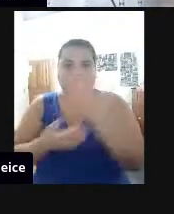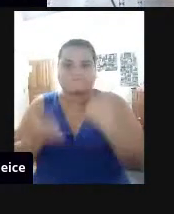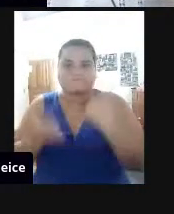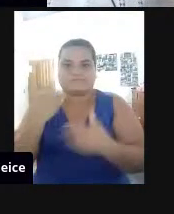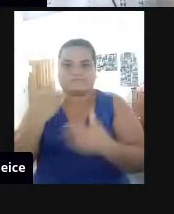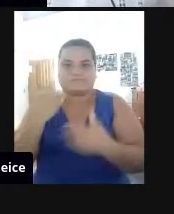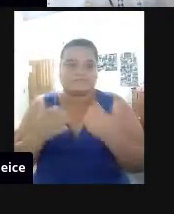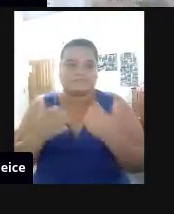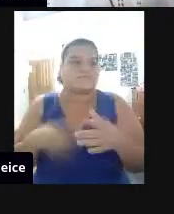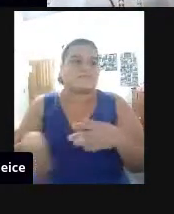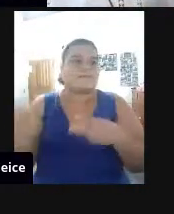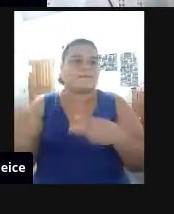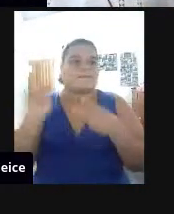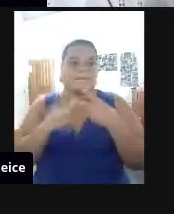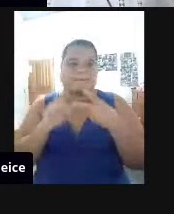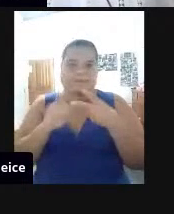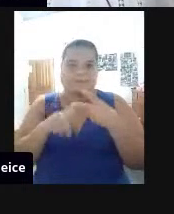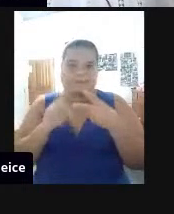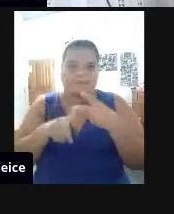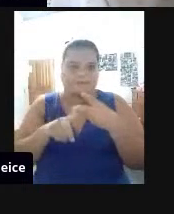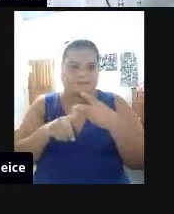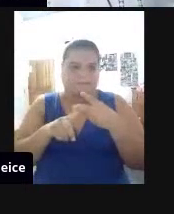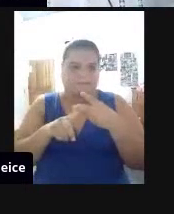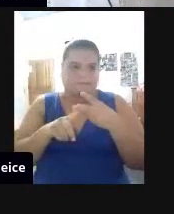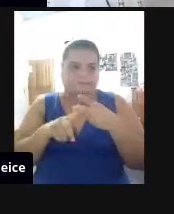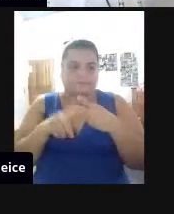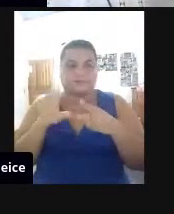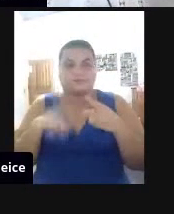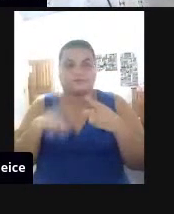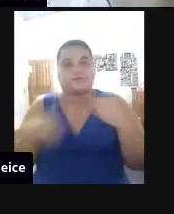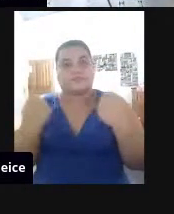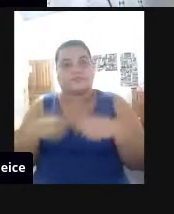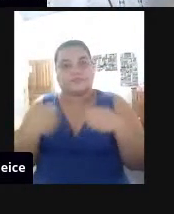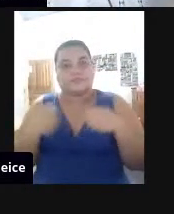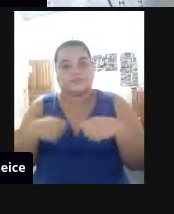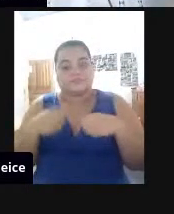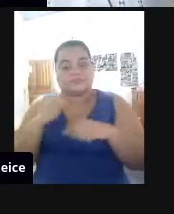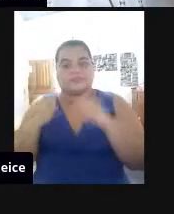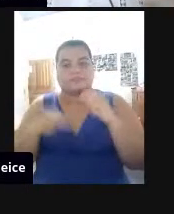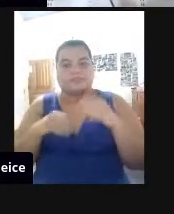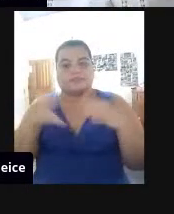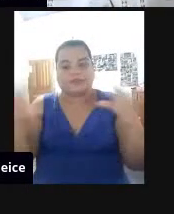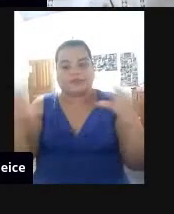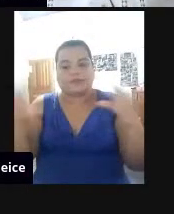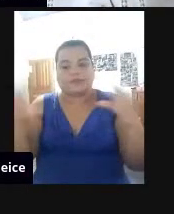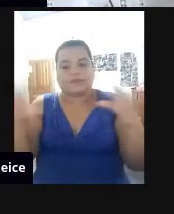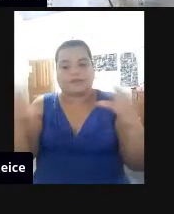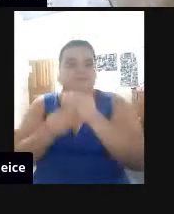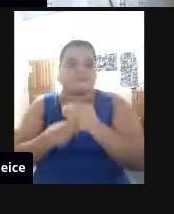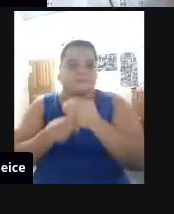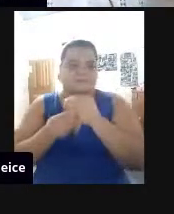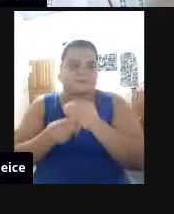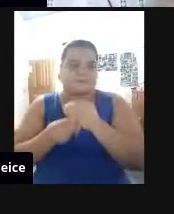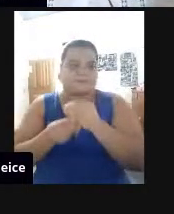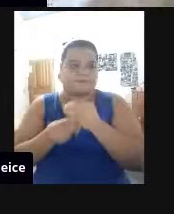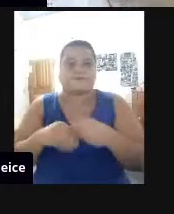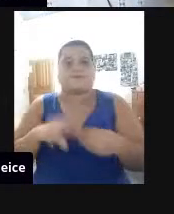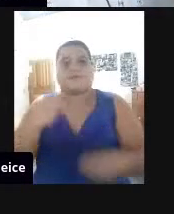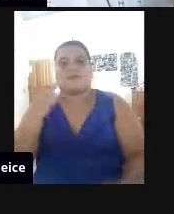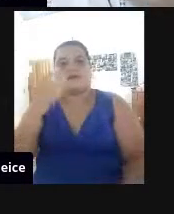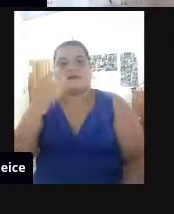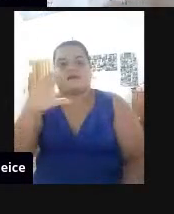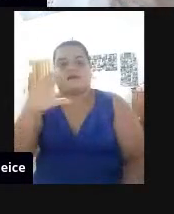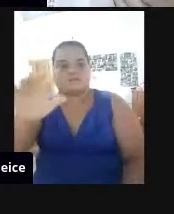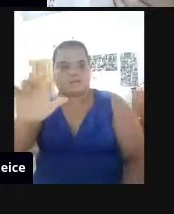Segundo, recolocar, então, em alguns casos existe deficiência, hipocloridria, né, deficiência de enzimas digestivas, e aí a gente